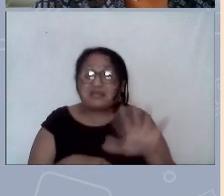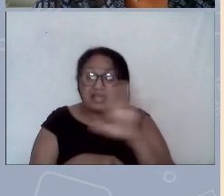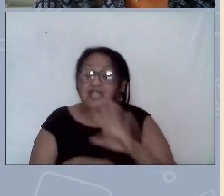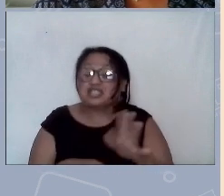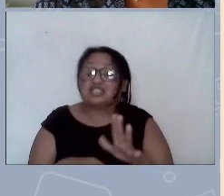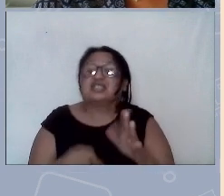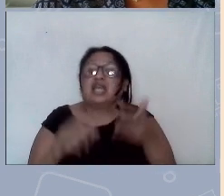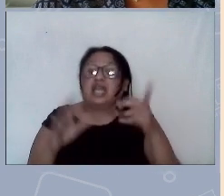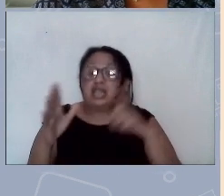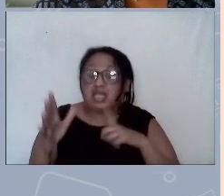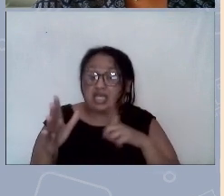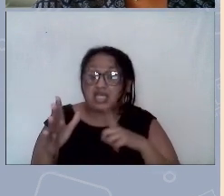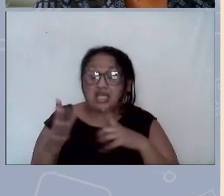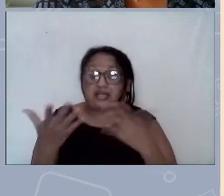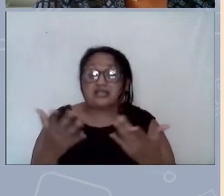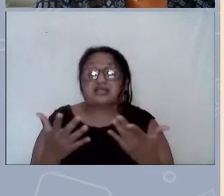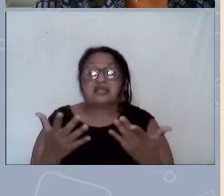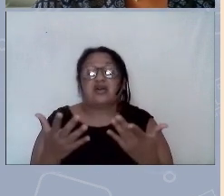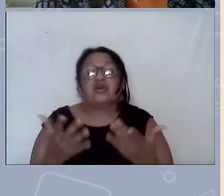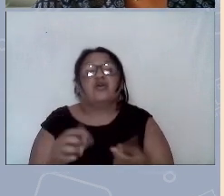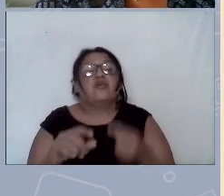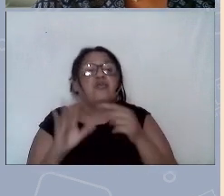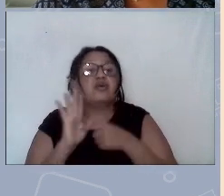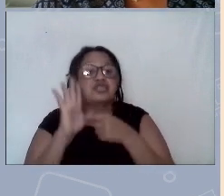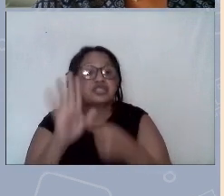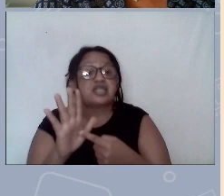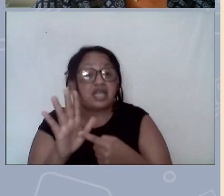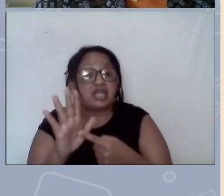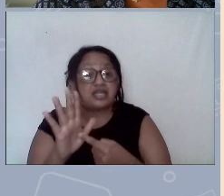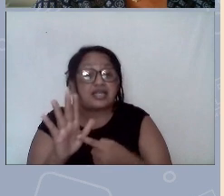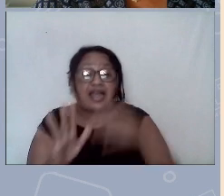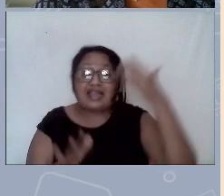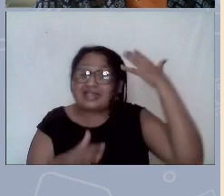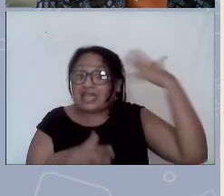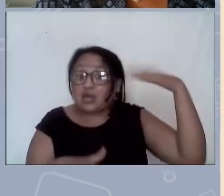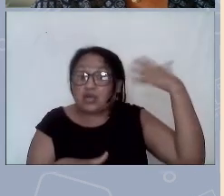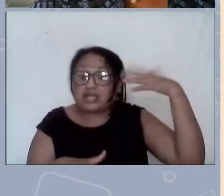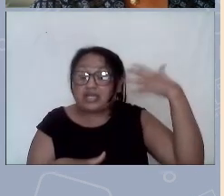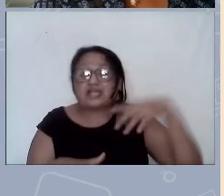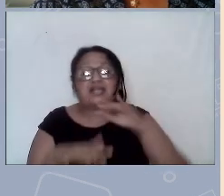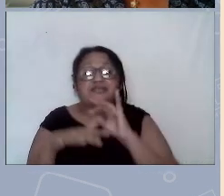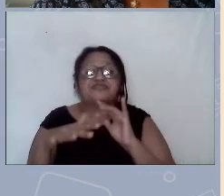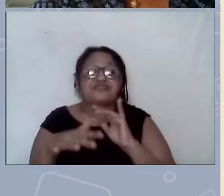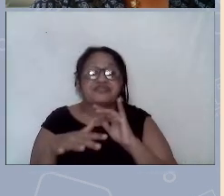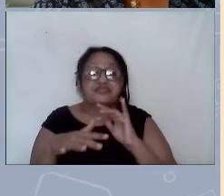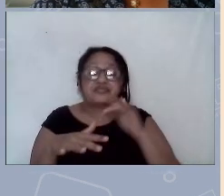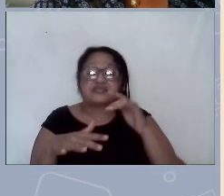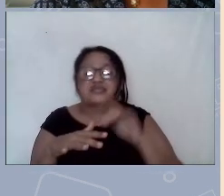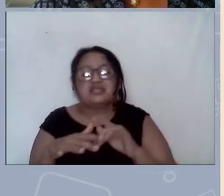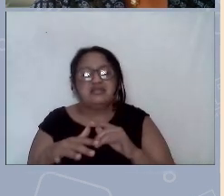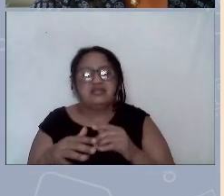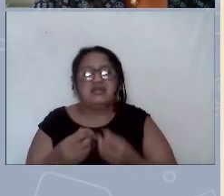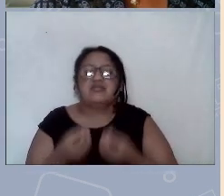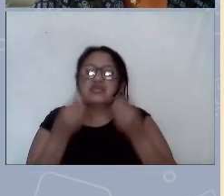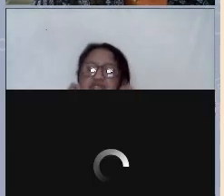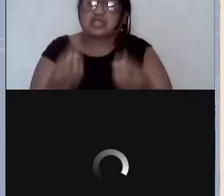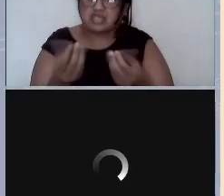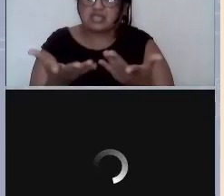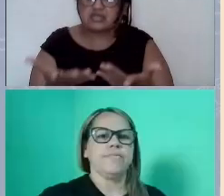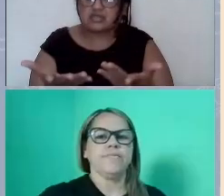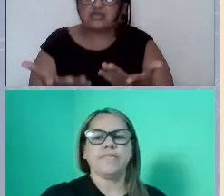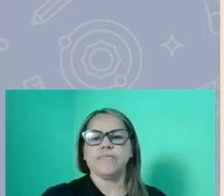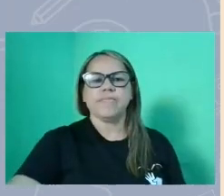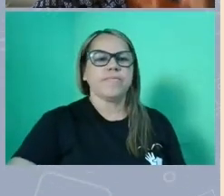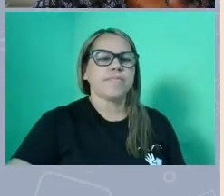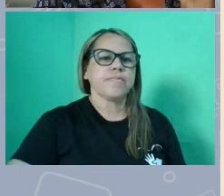levando em consideração sua teoria as redes sociais perdão levando em consideração sua teoria as redes